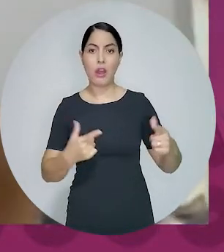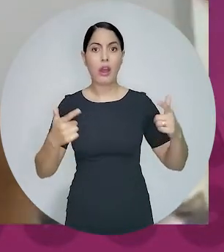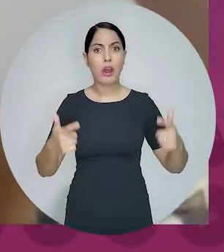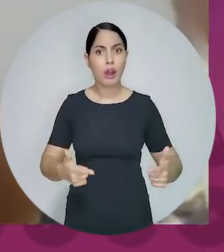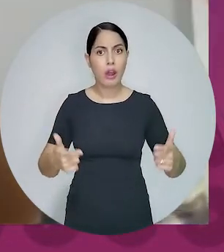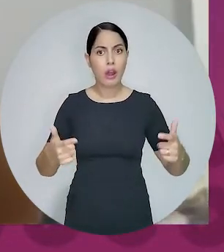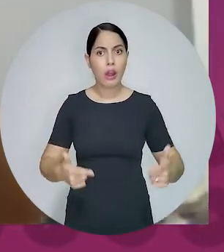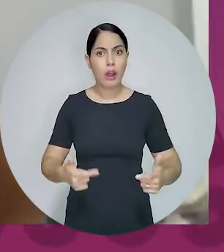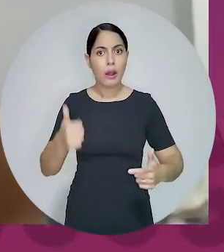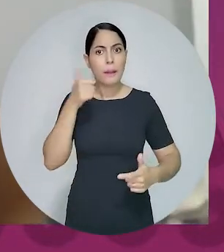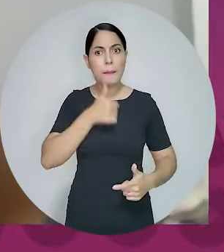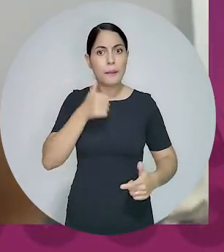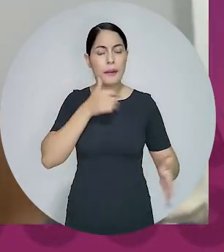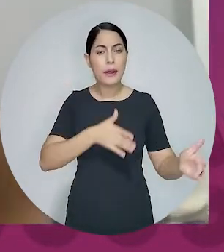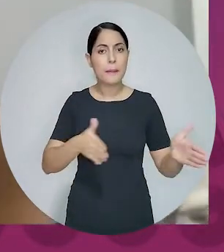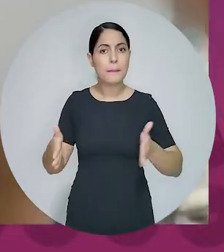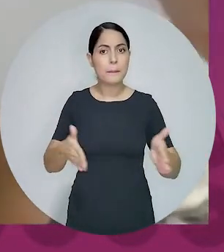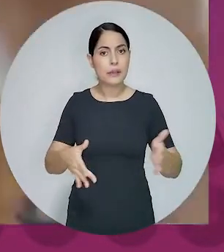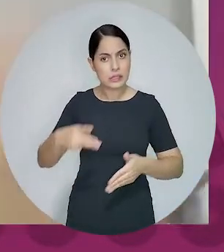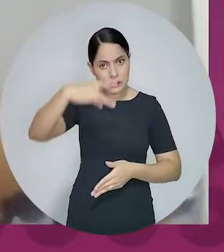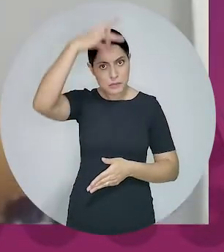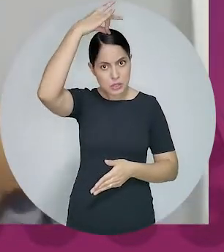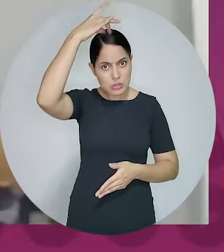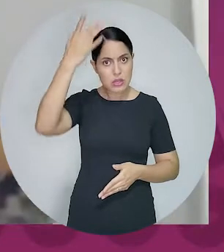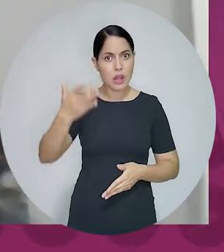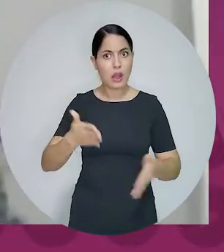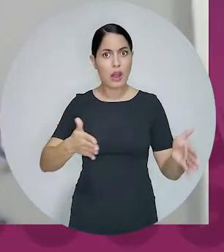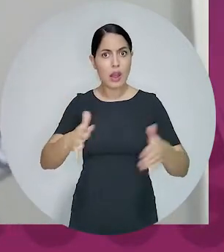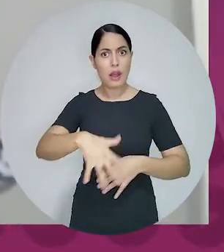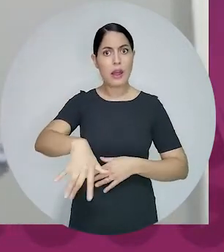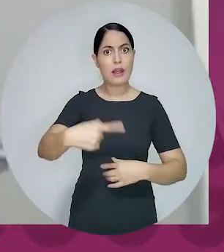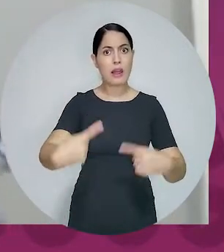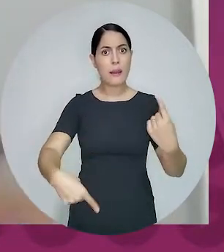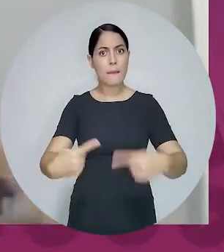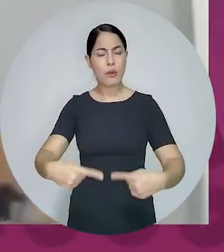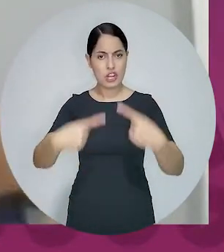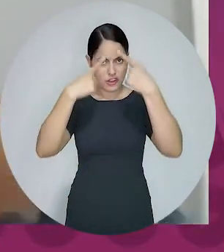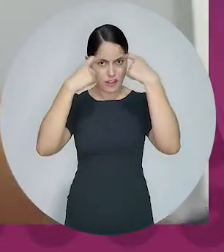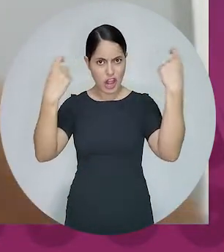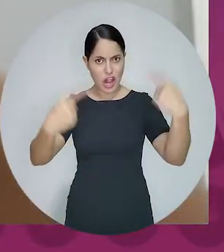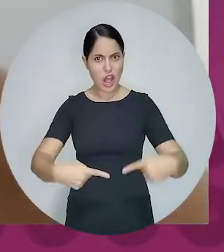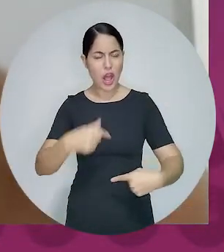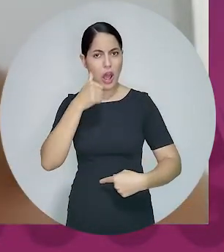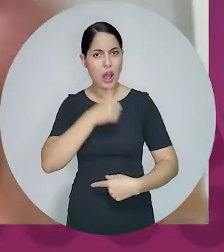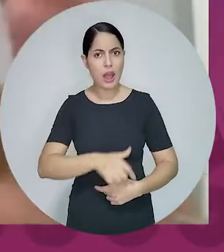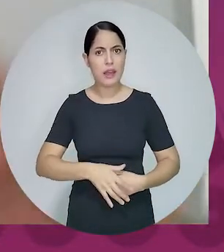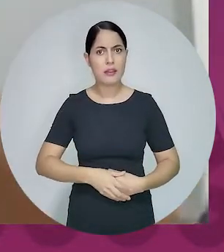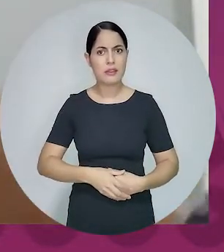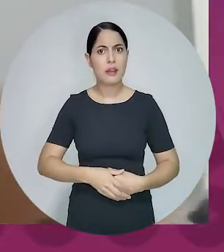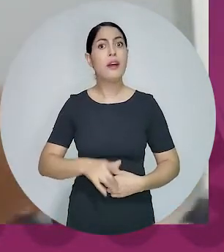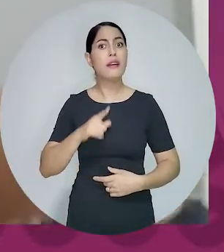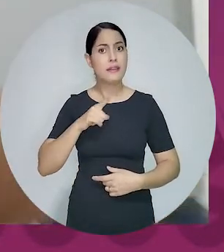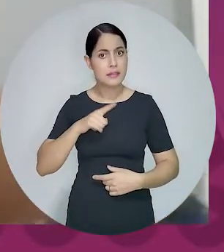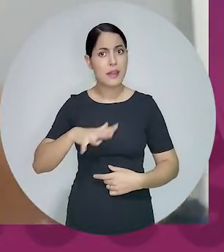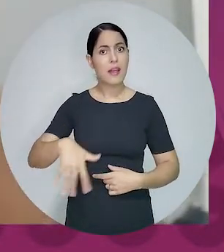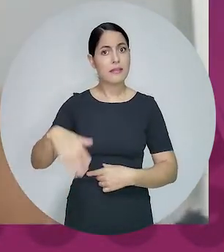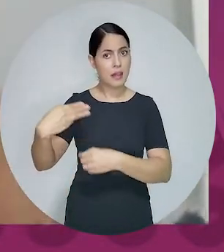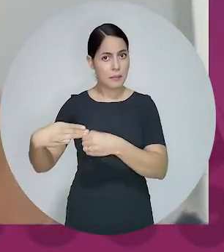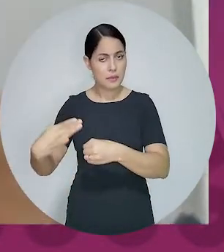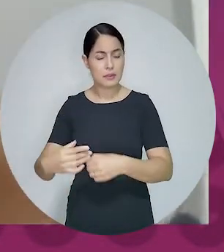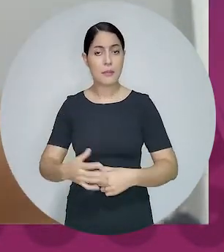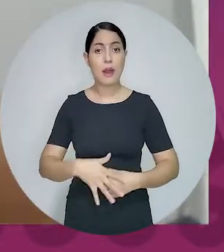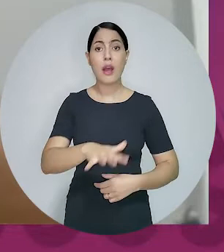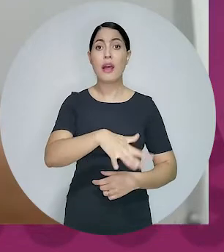em mandato no Espírito Santo. O texto informa que a violência ocorre tanto no parlamento municipal quanto estadual,